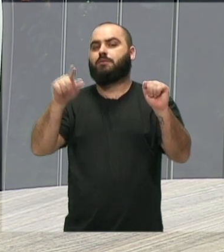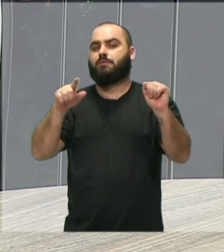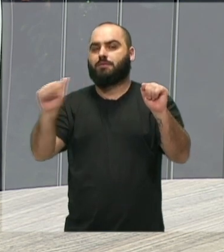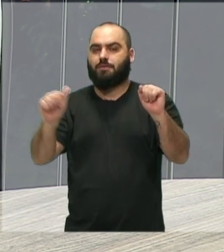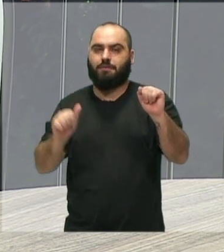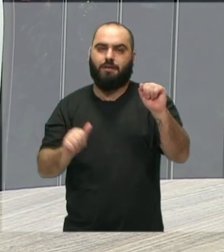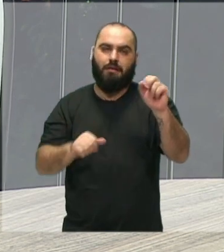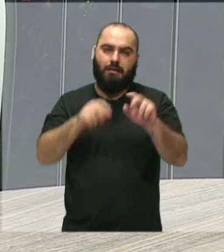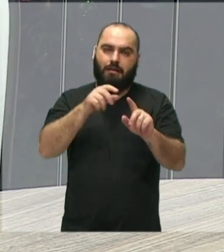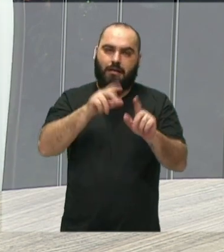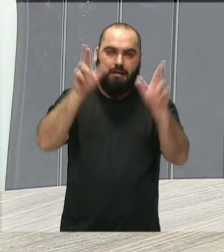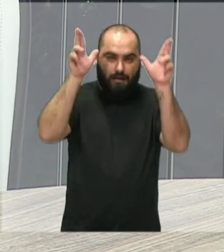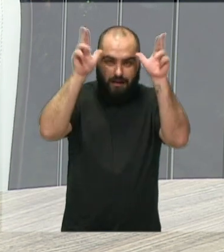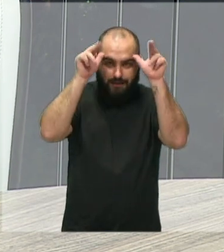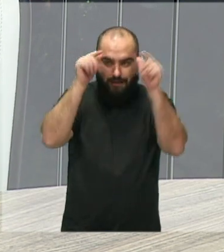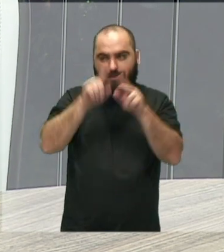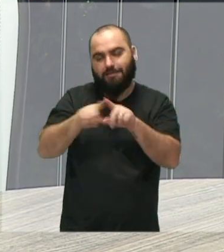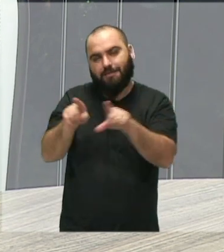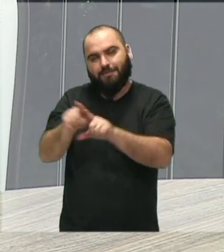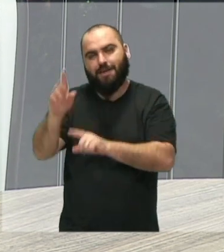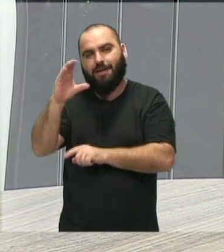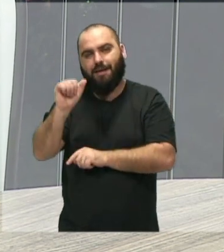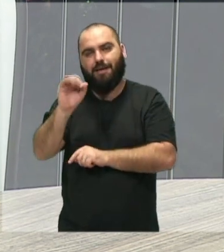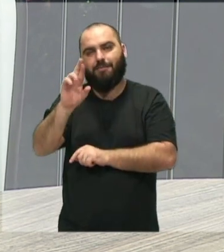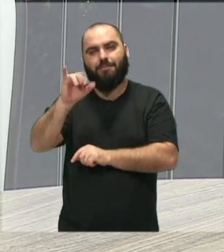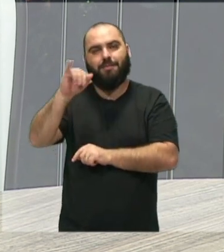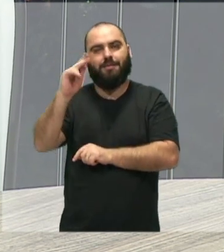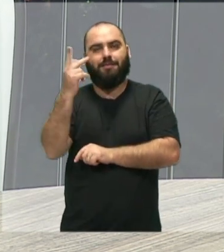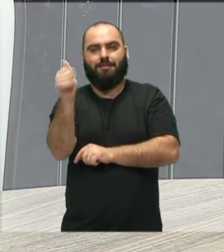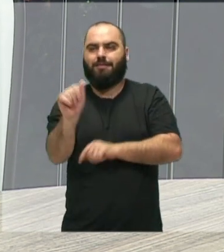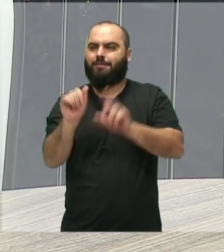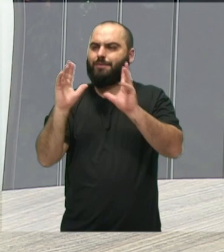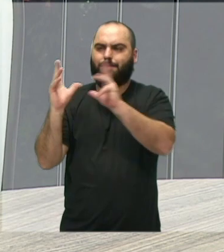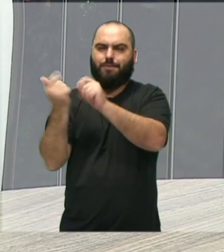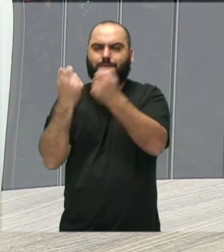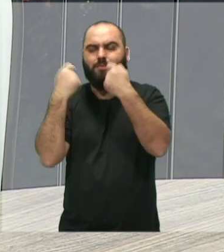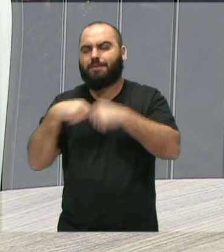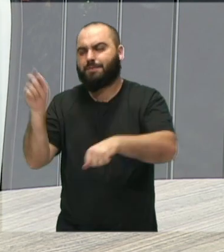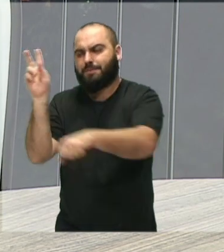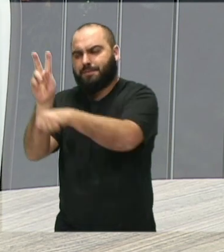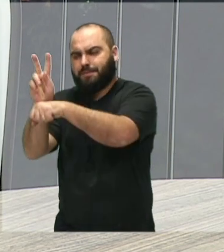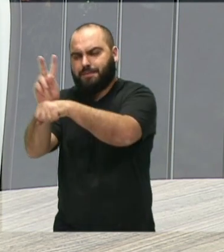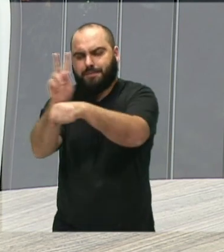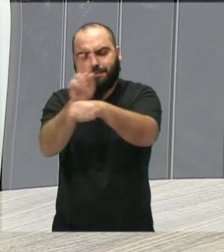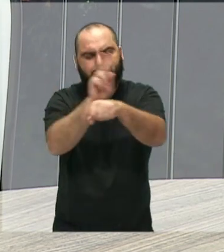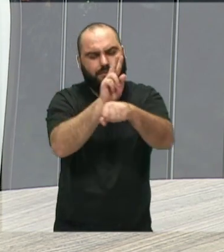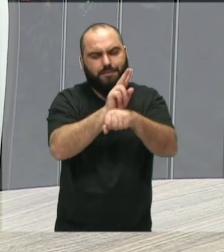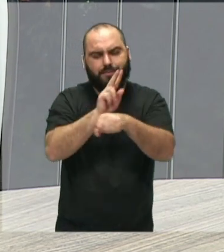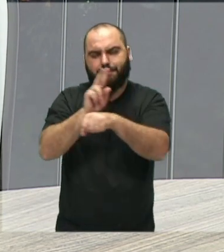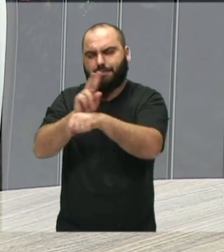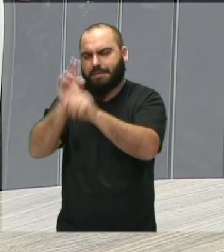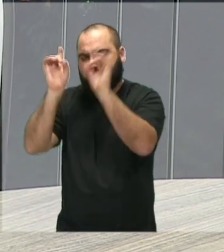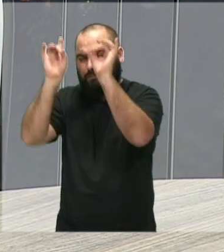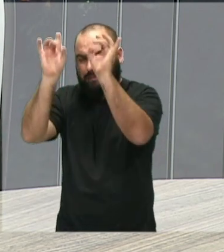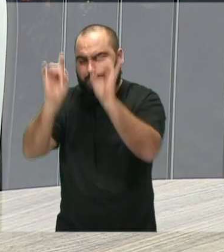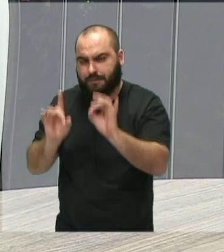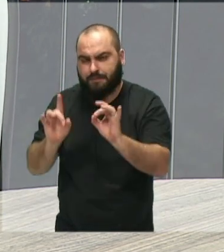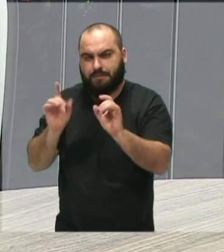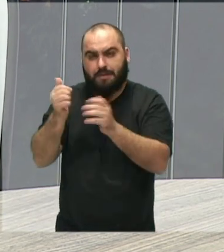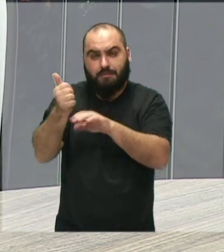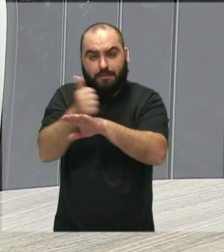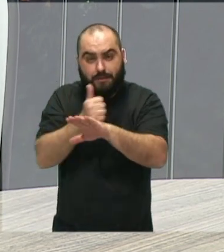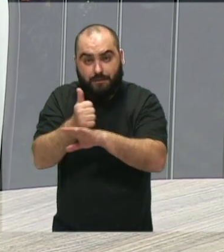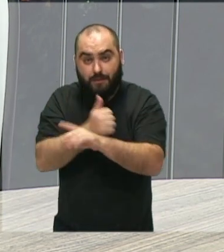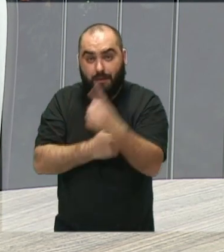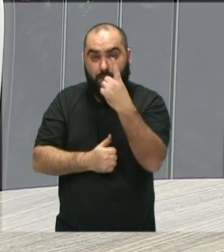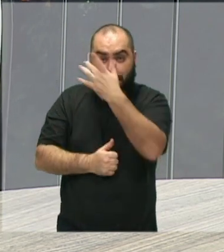cabrinha. São 5 personagens que a gente tem. Mas eles precisam ter um cuidado agora mais especializado, né, mais profissional, de